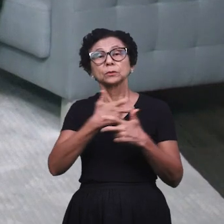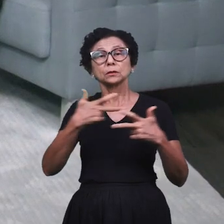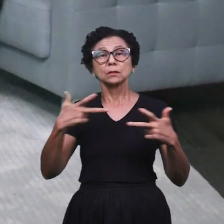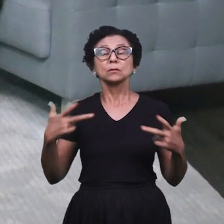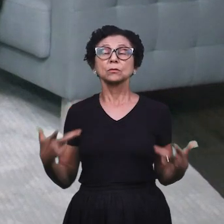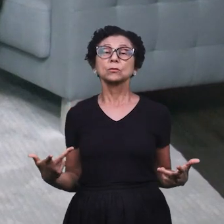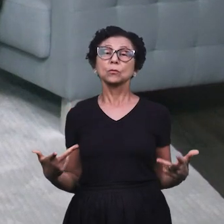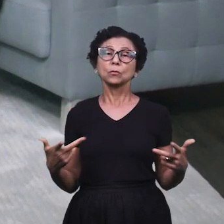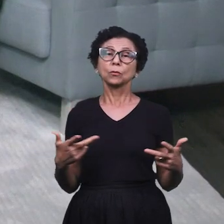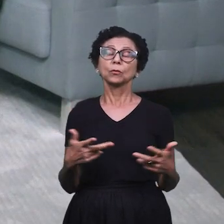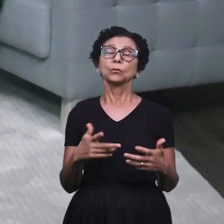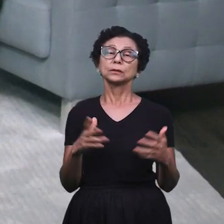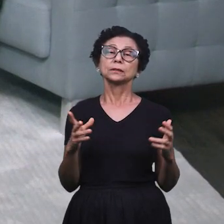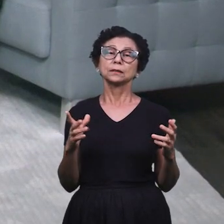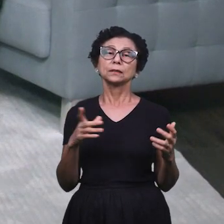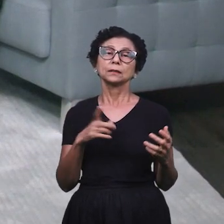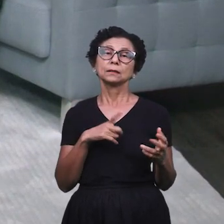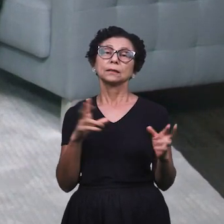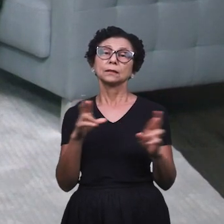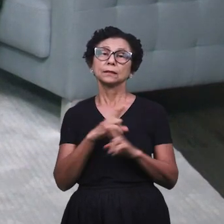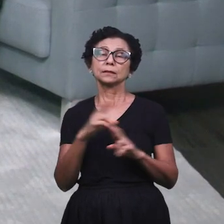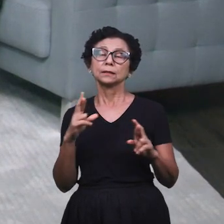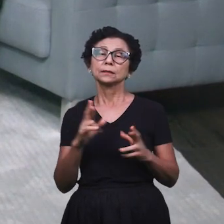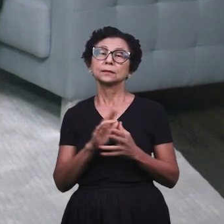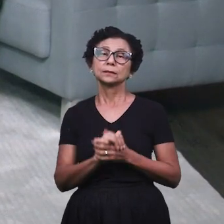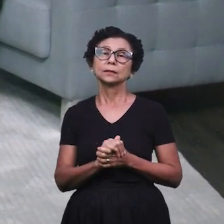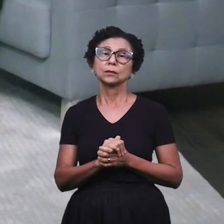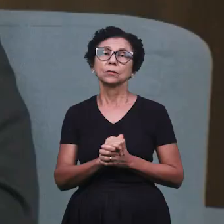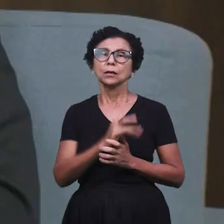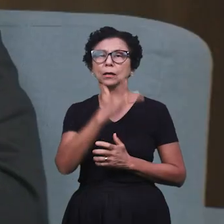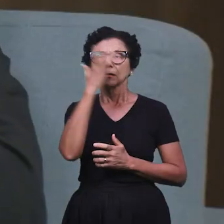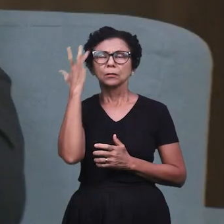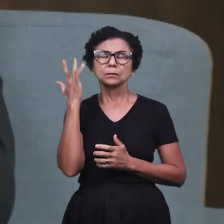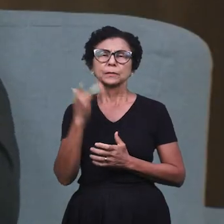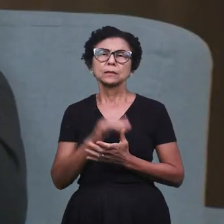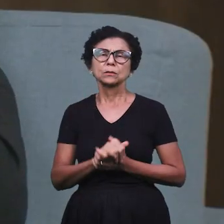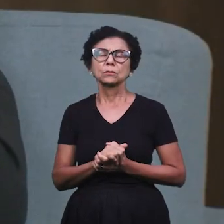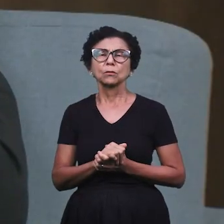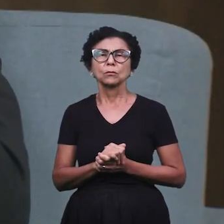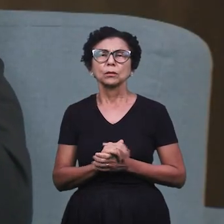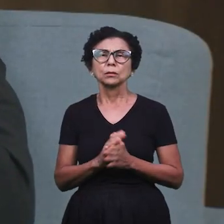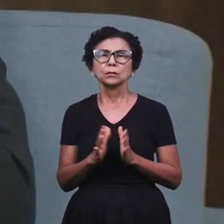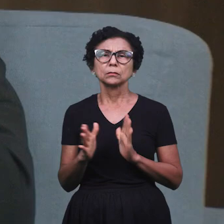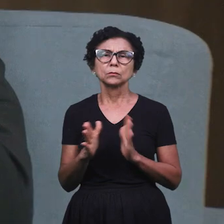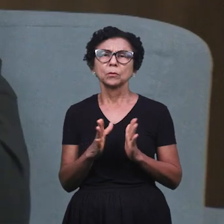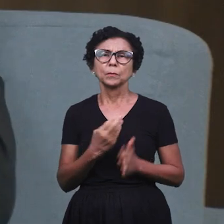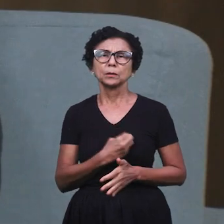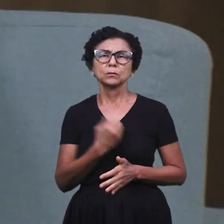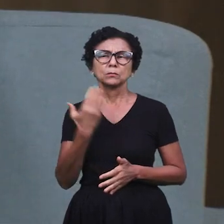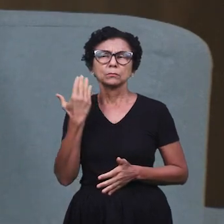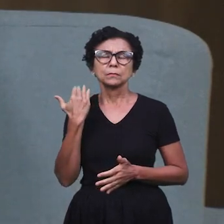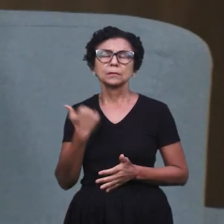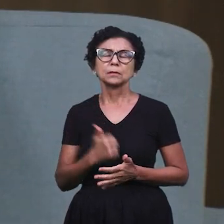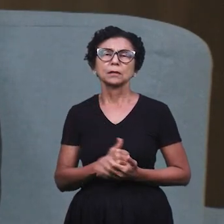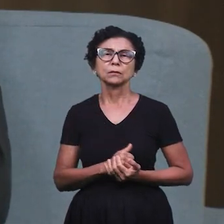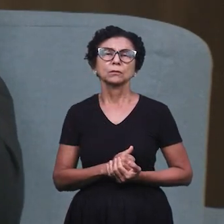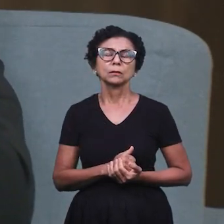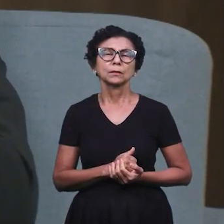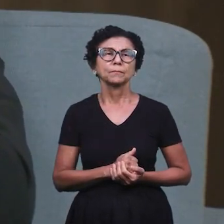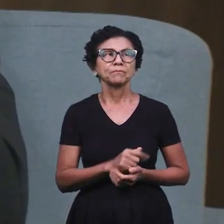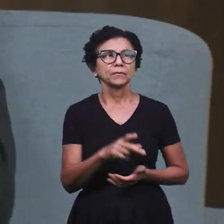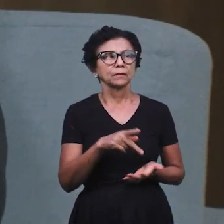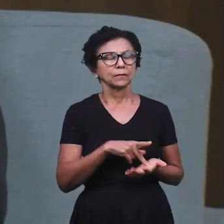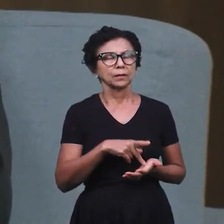viver desta maneira, né? Realmente, quando a gente olha para antigamente, como